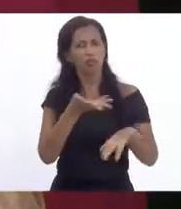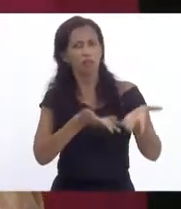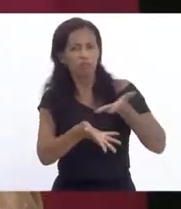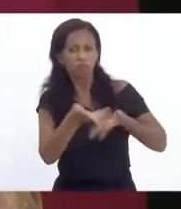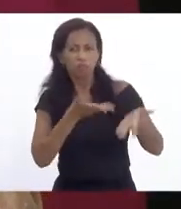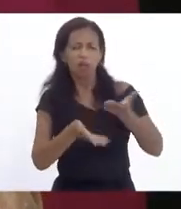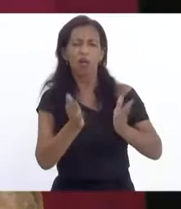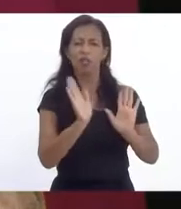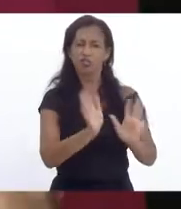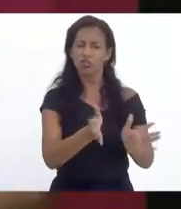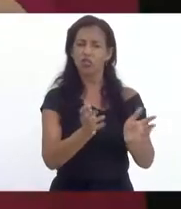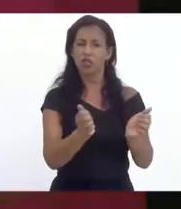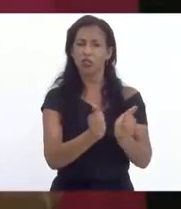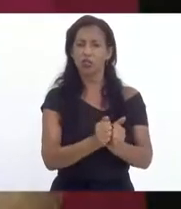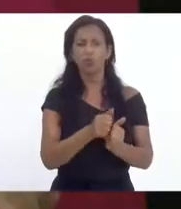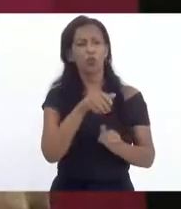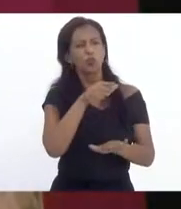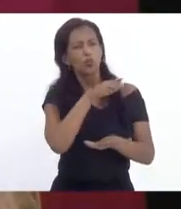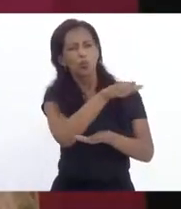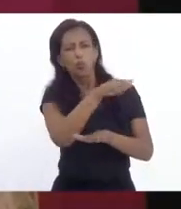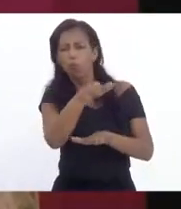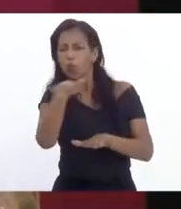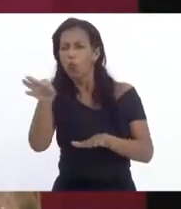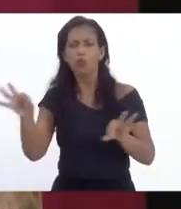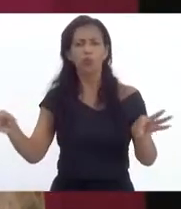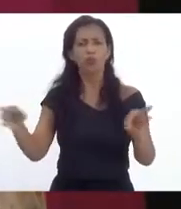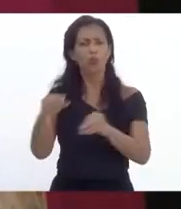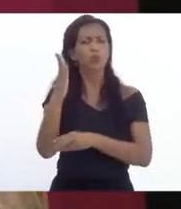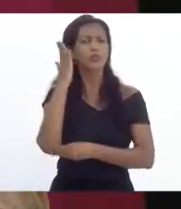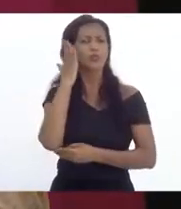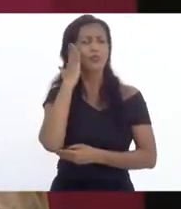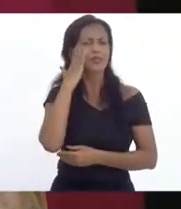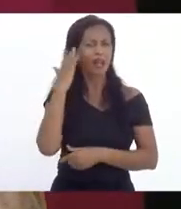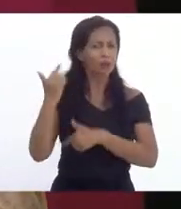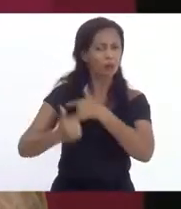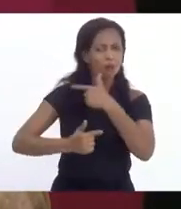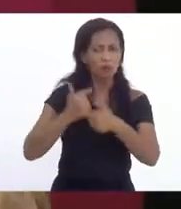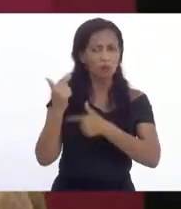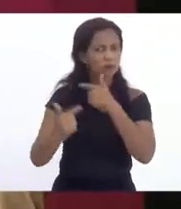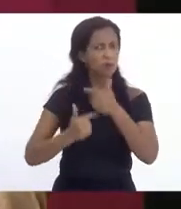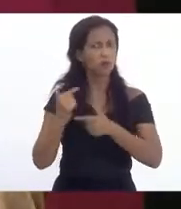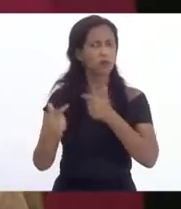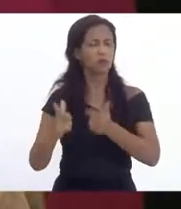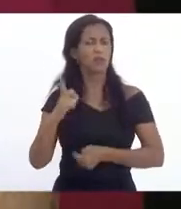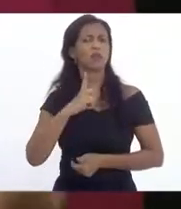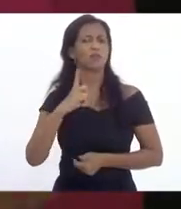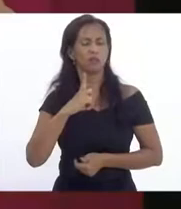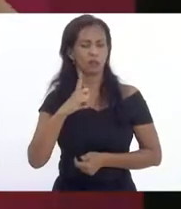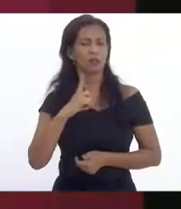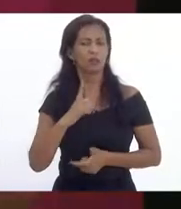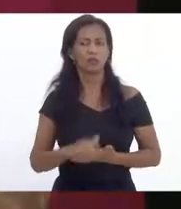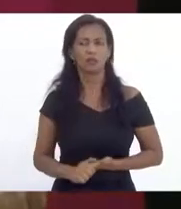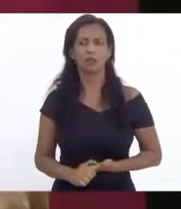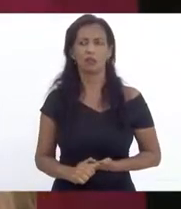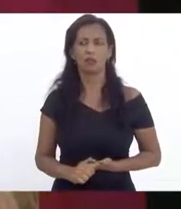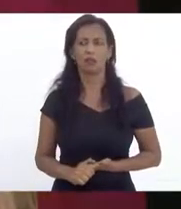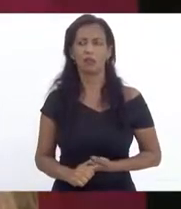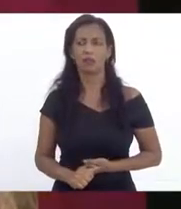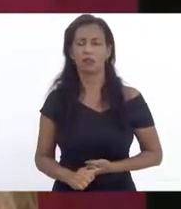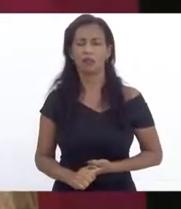participando com a Fátima lá, e todos os prefeitos que estão aqui, sabem da luta que a gente tem,